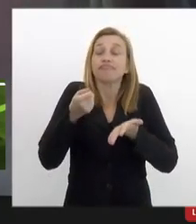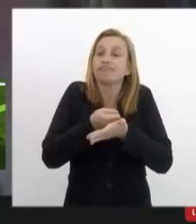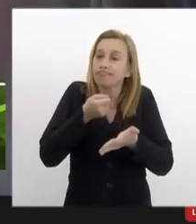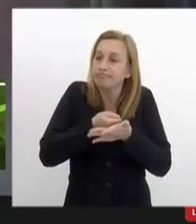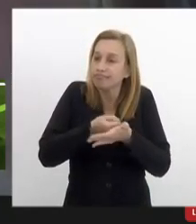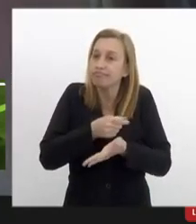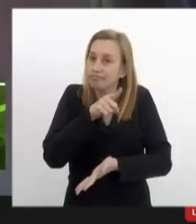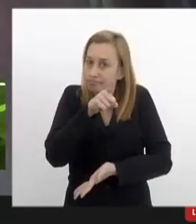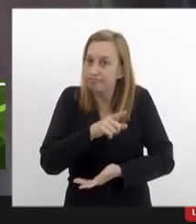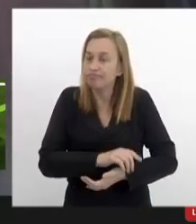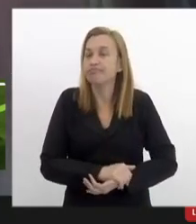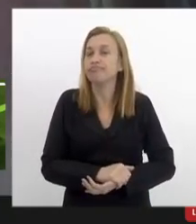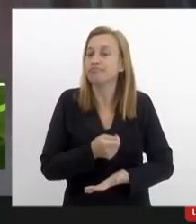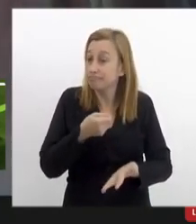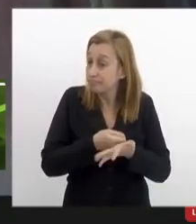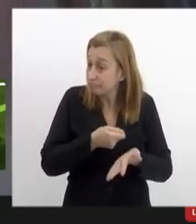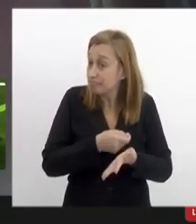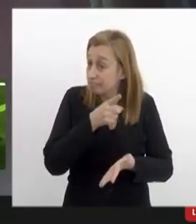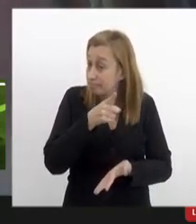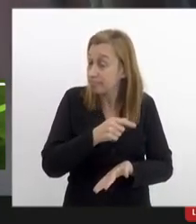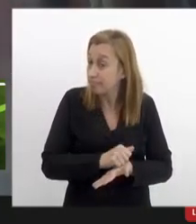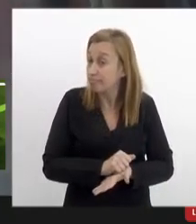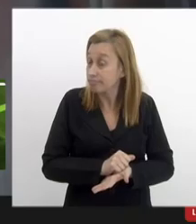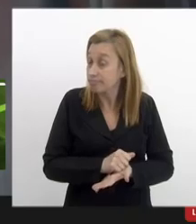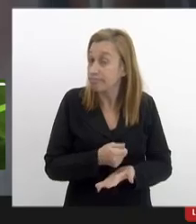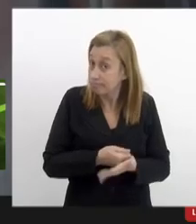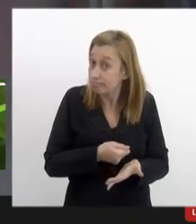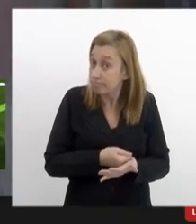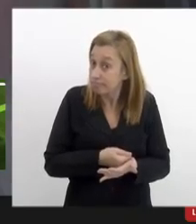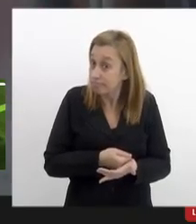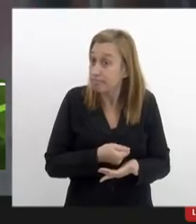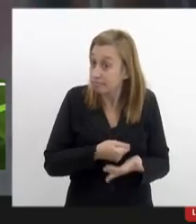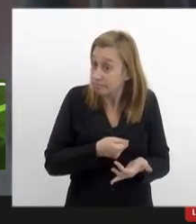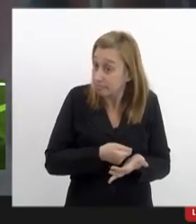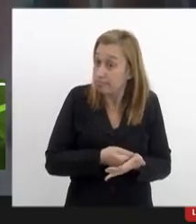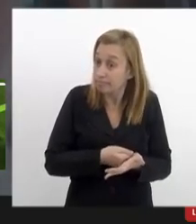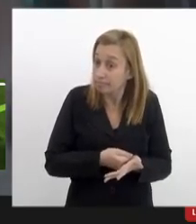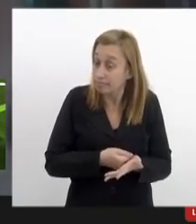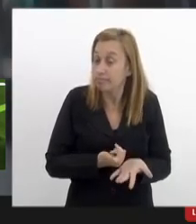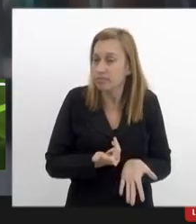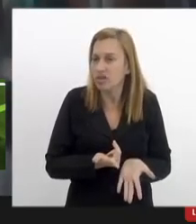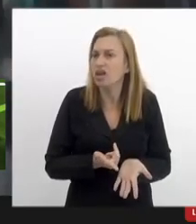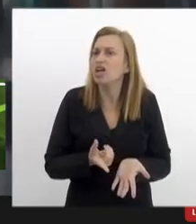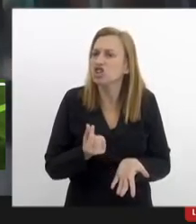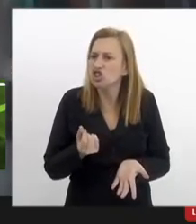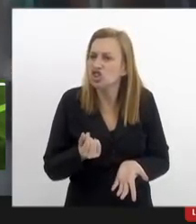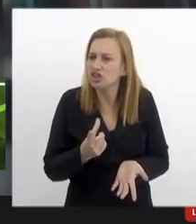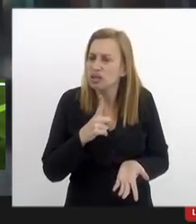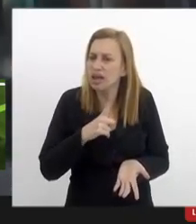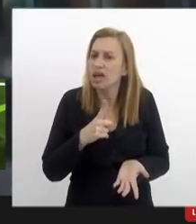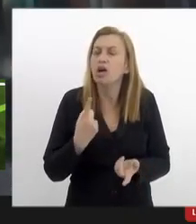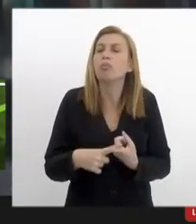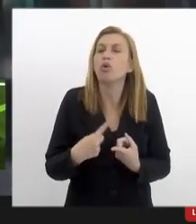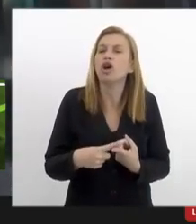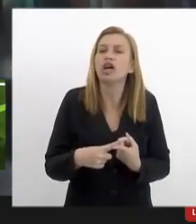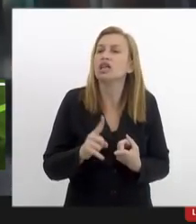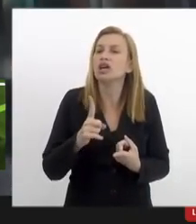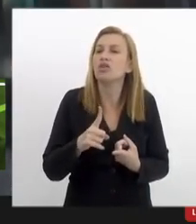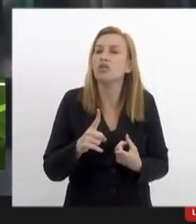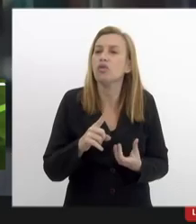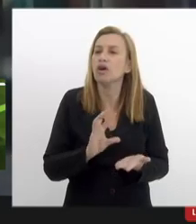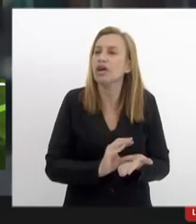lá. Nós cobramos. É cobrança mesmo. É exigência. Tem dinheiro. Por que esse dinheiro não foi